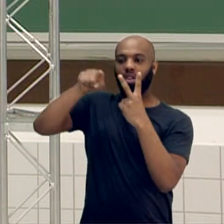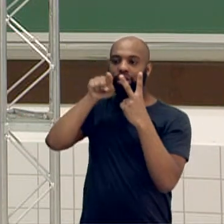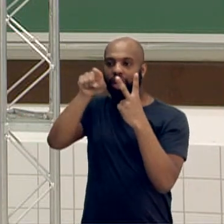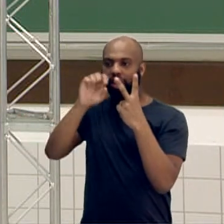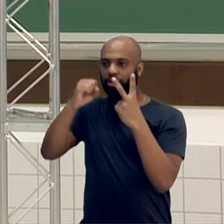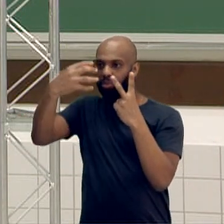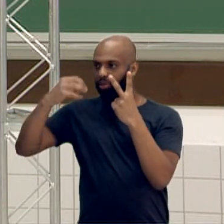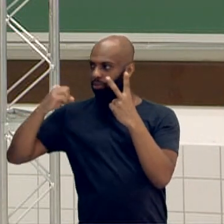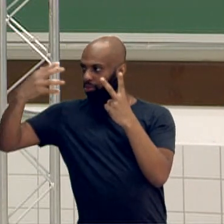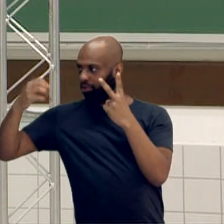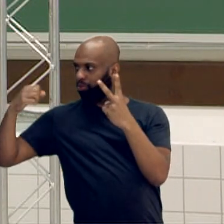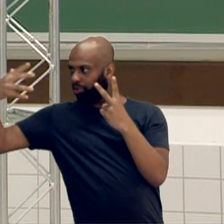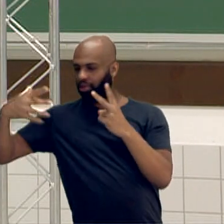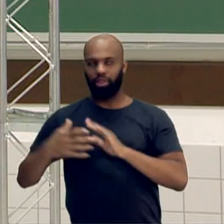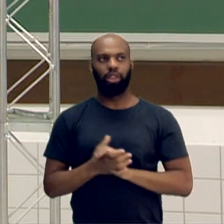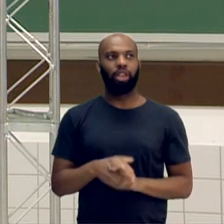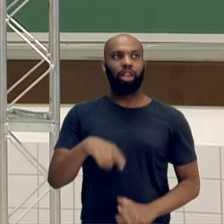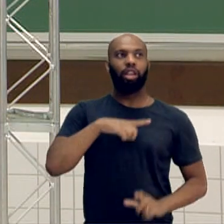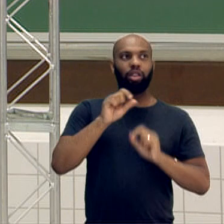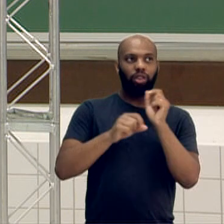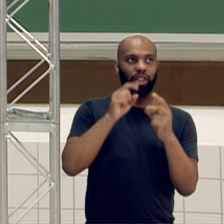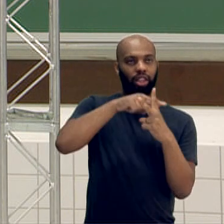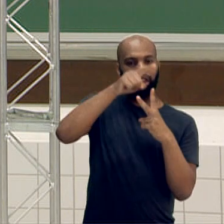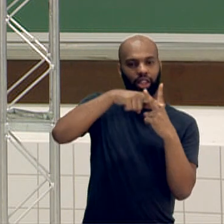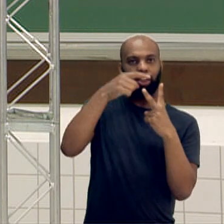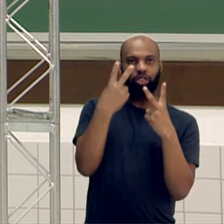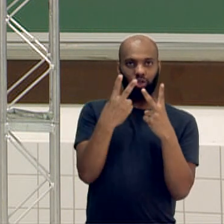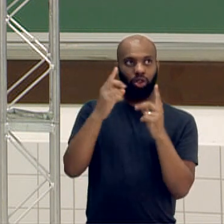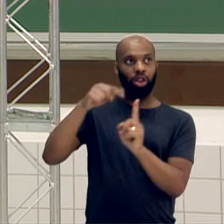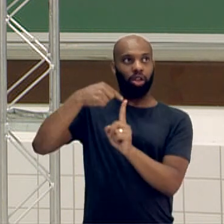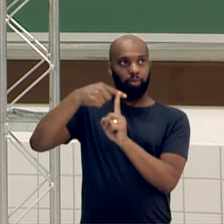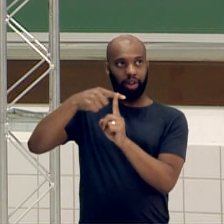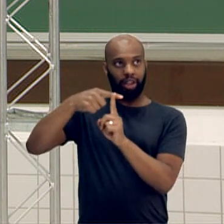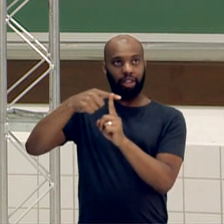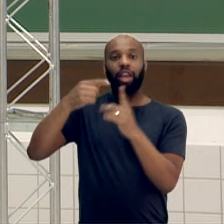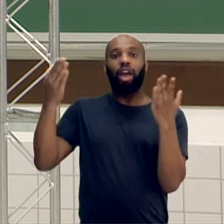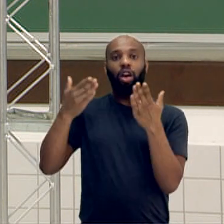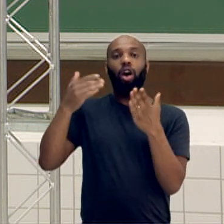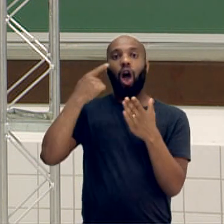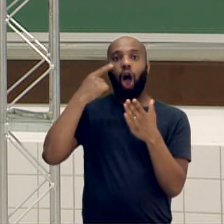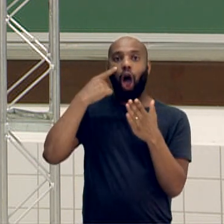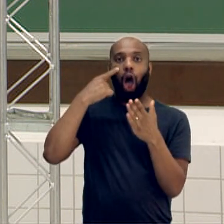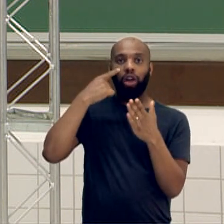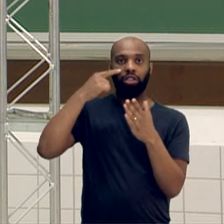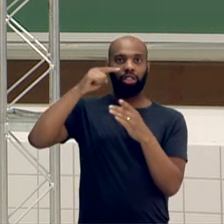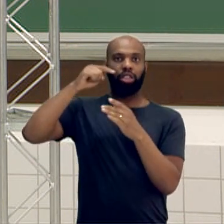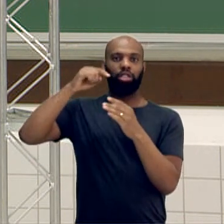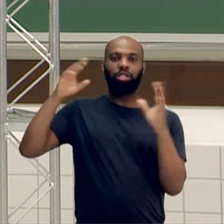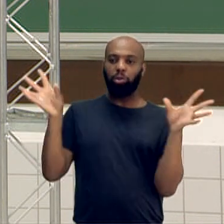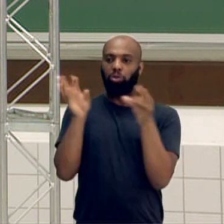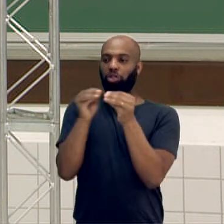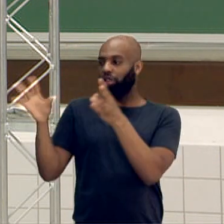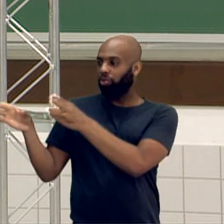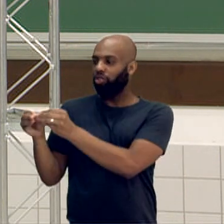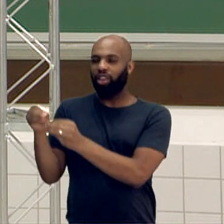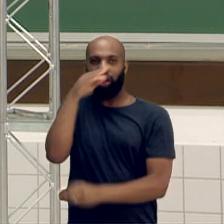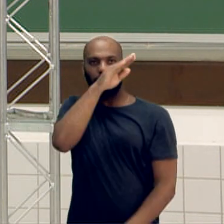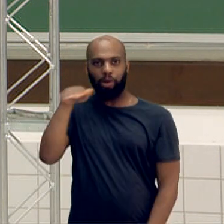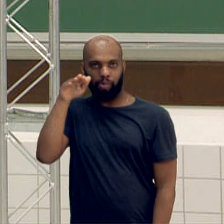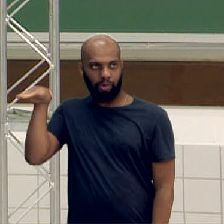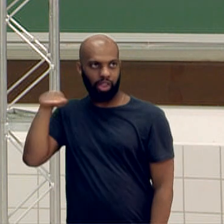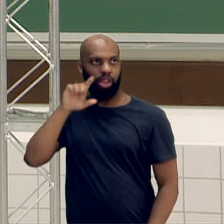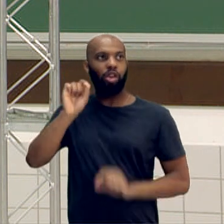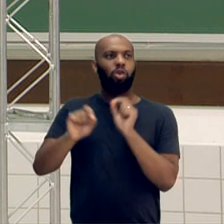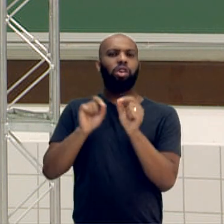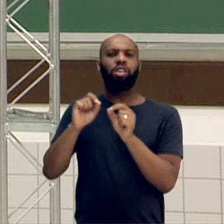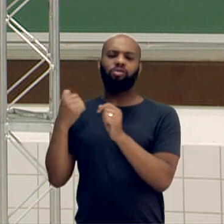prof, vamos lá. Vai ter raiz de 2 mais simplifica e simplifica. O que vai acontecer? Quem